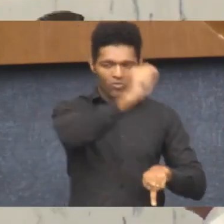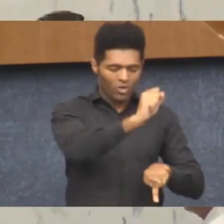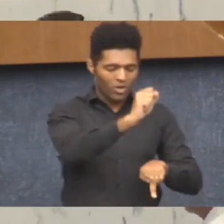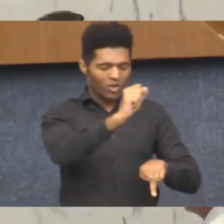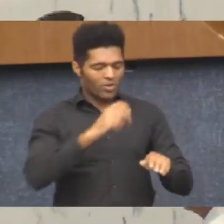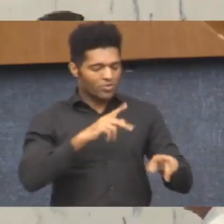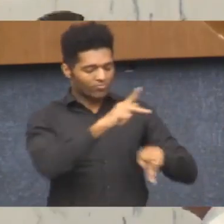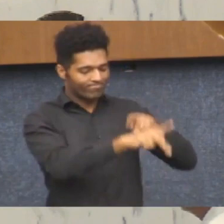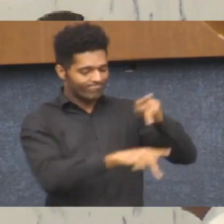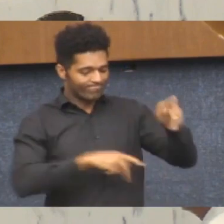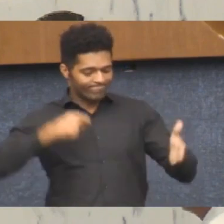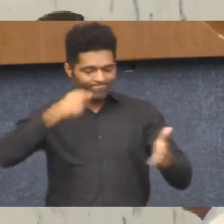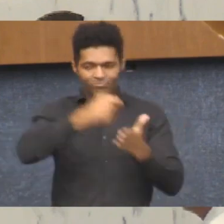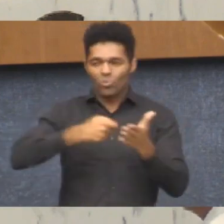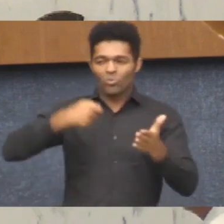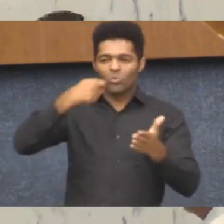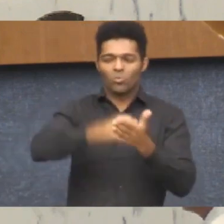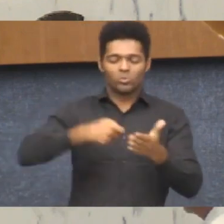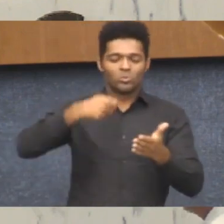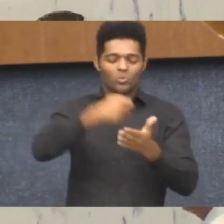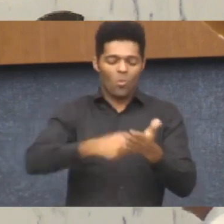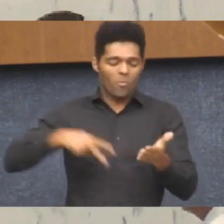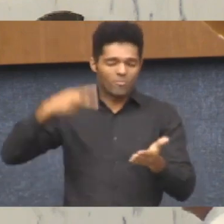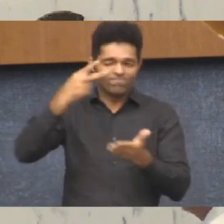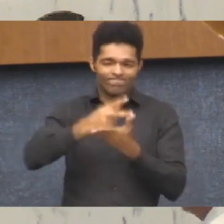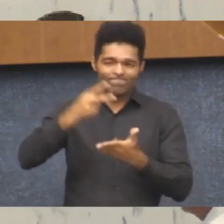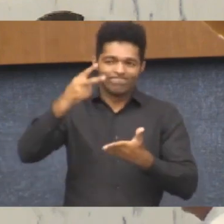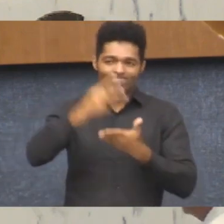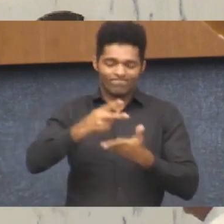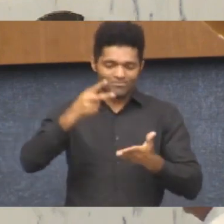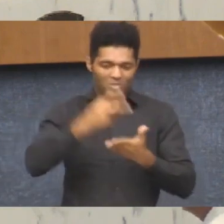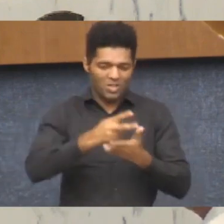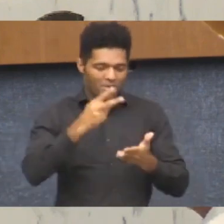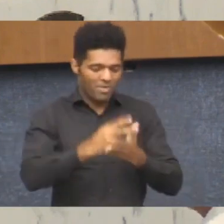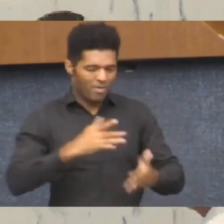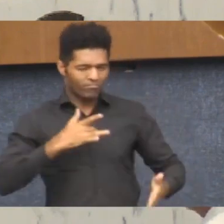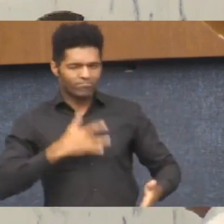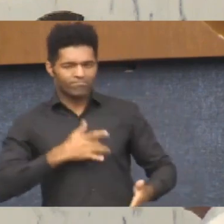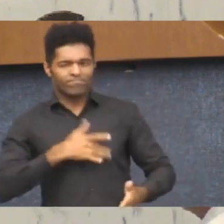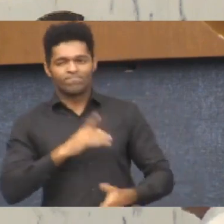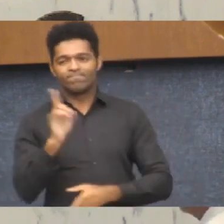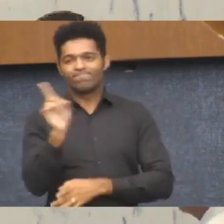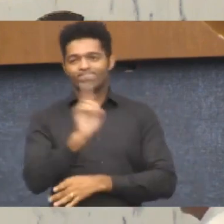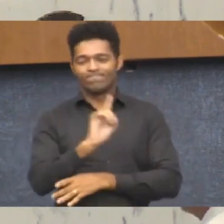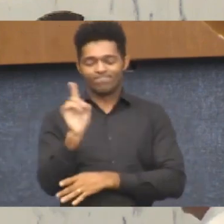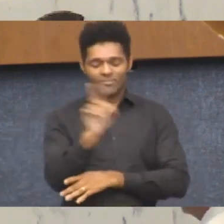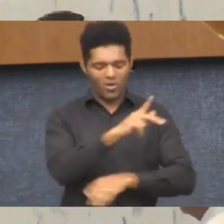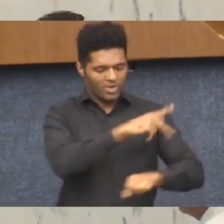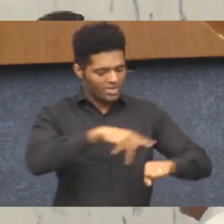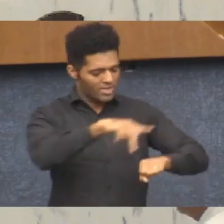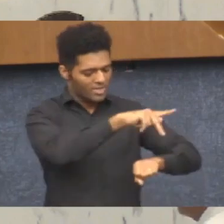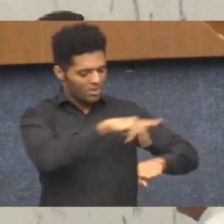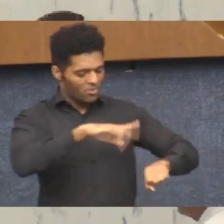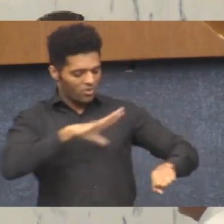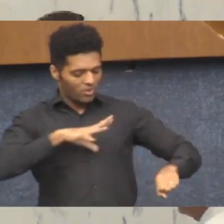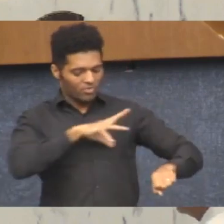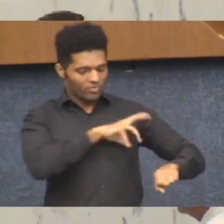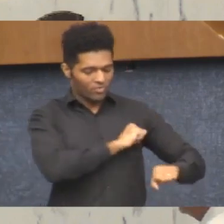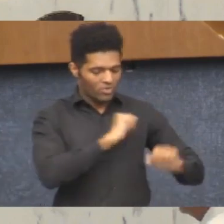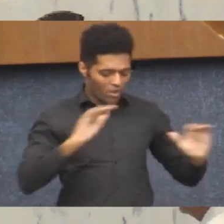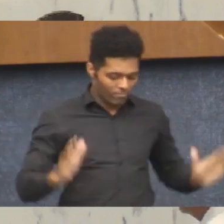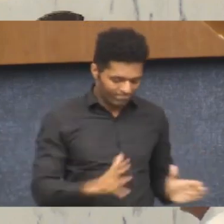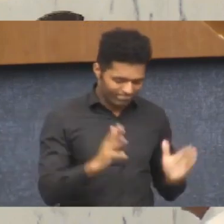forte, verás que um filho do eu não foge à luta, nem teme quem te adora a